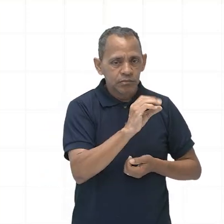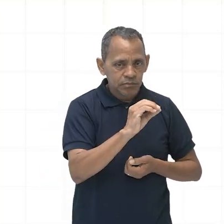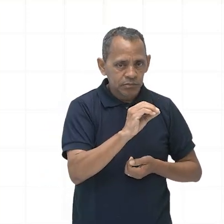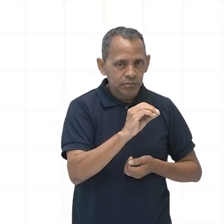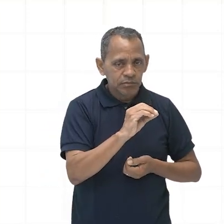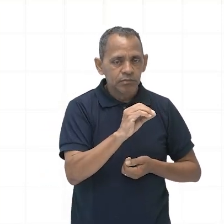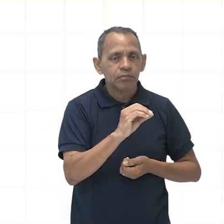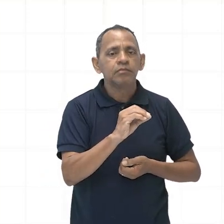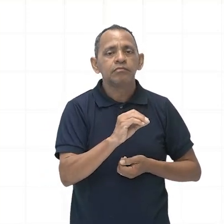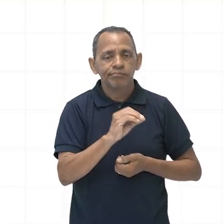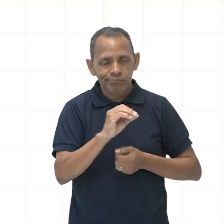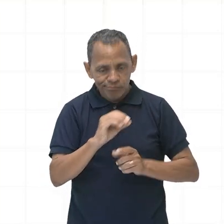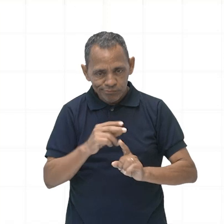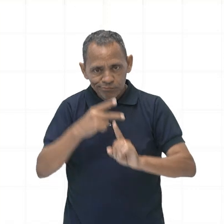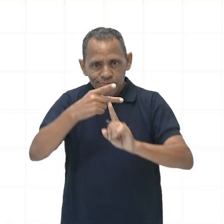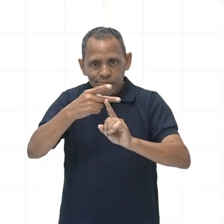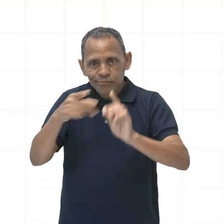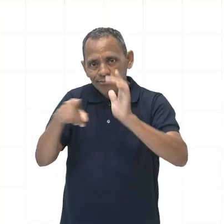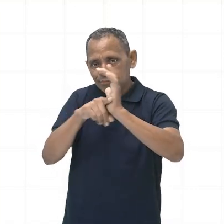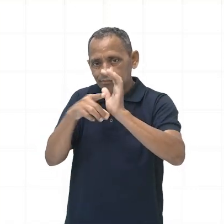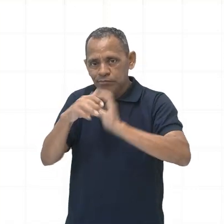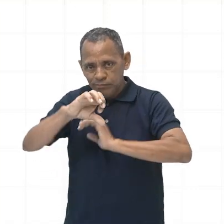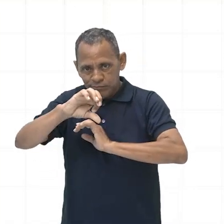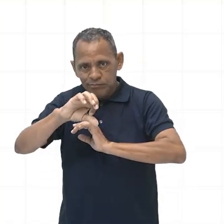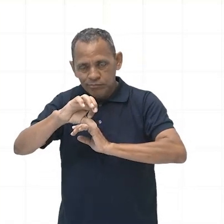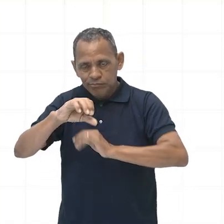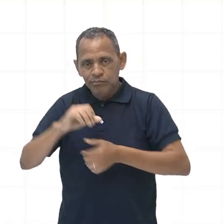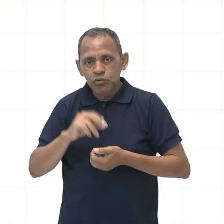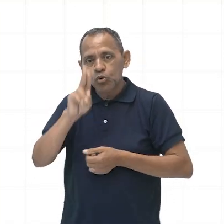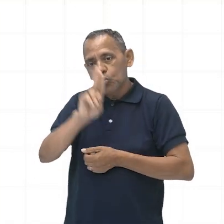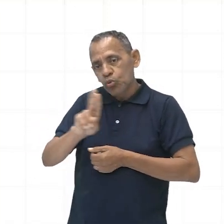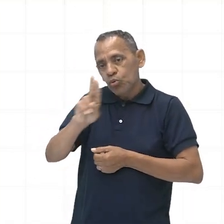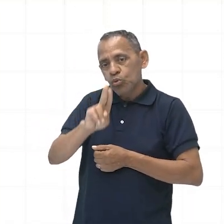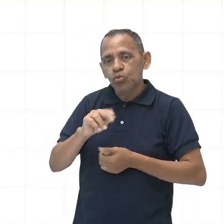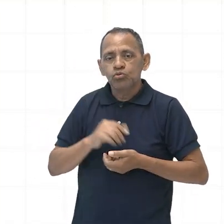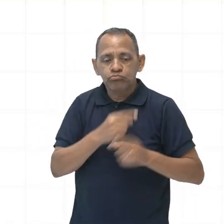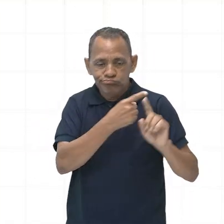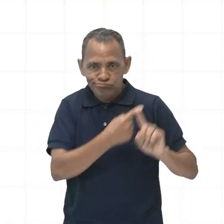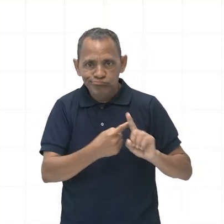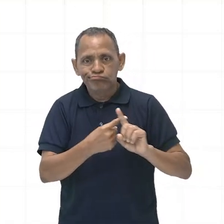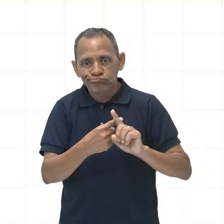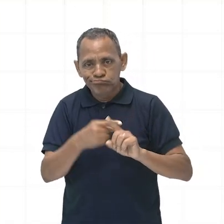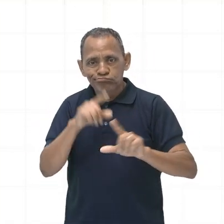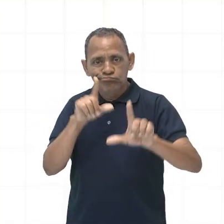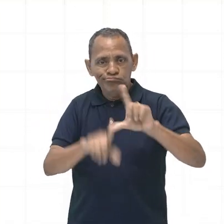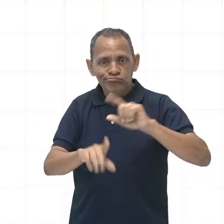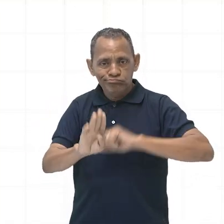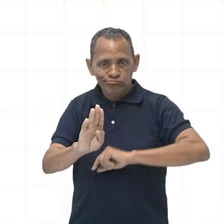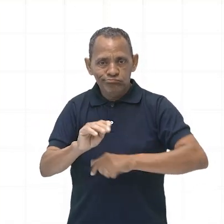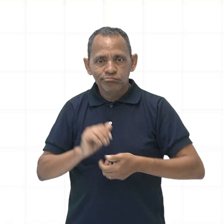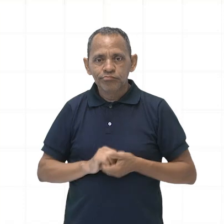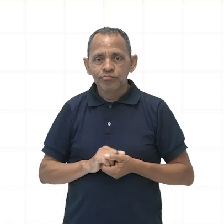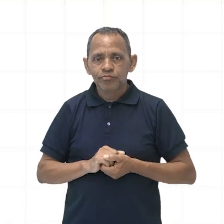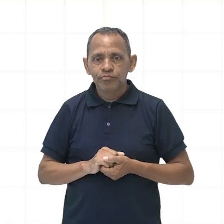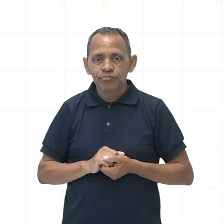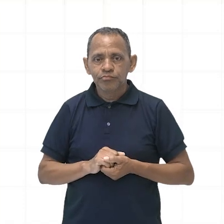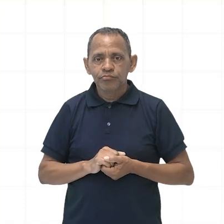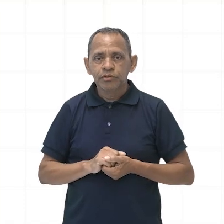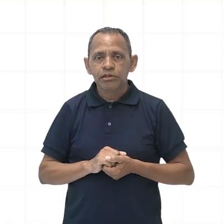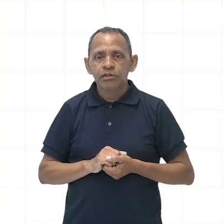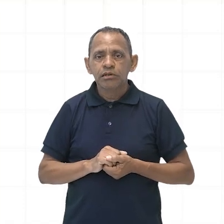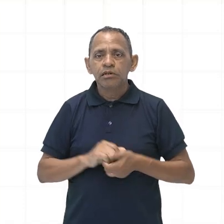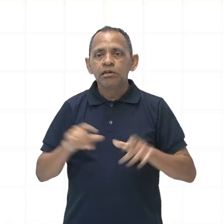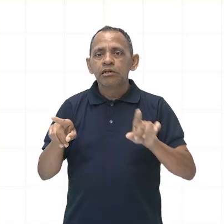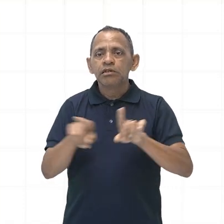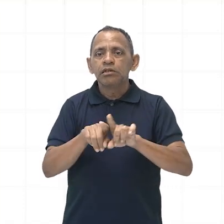menos 9 vai ser a aplicação da propriedade nessa letra B. E para finalizar essa propriedade, vamos ver